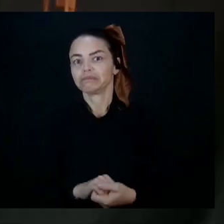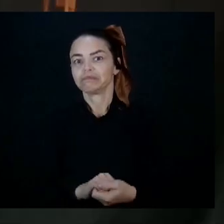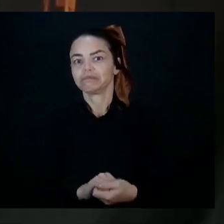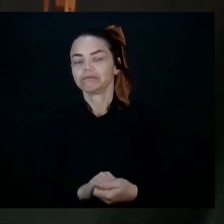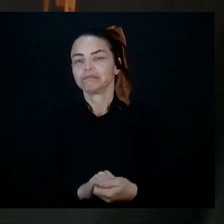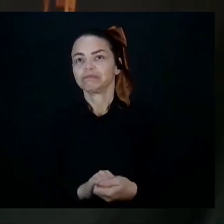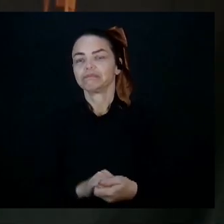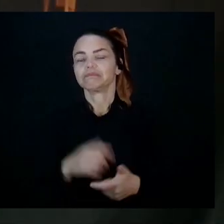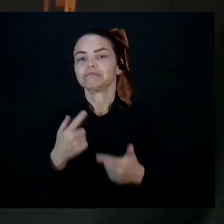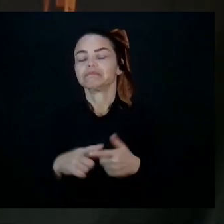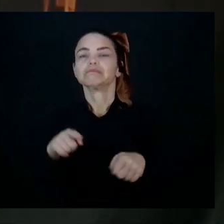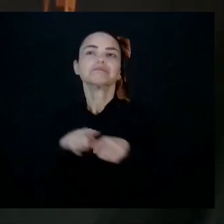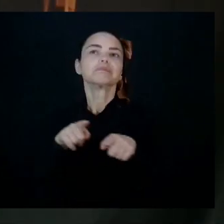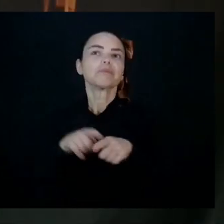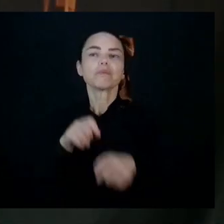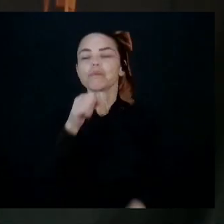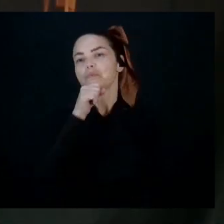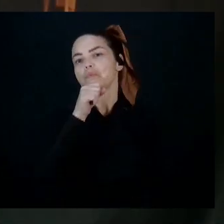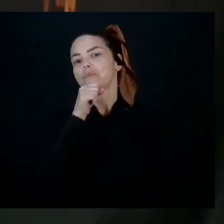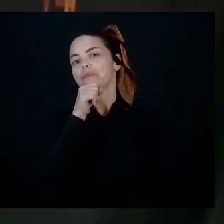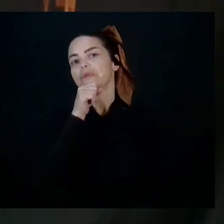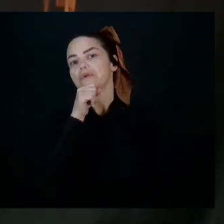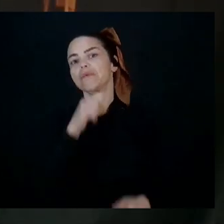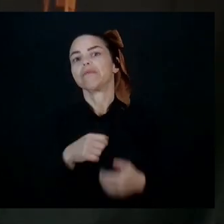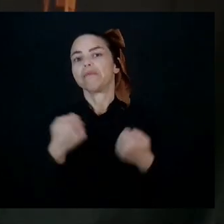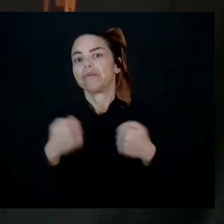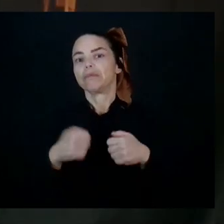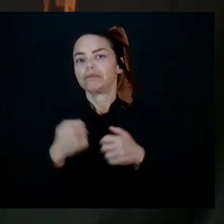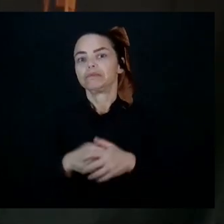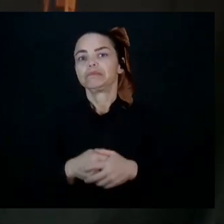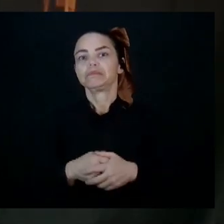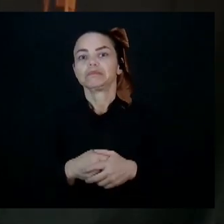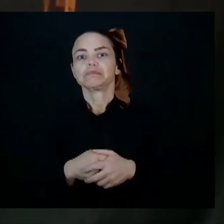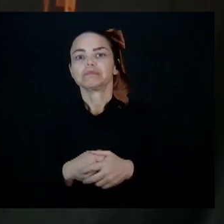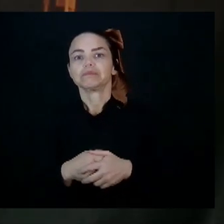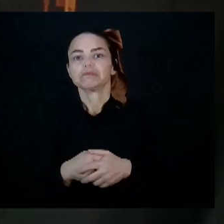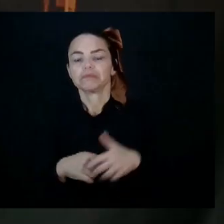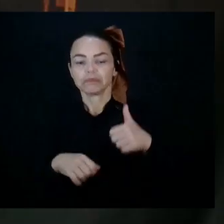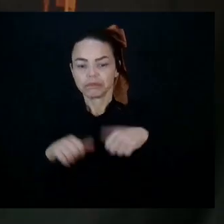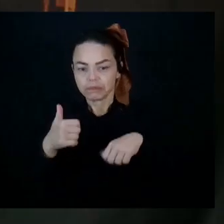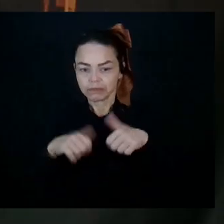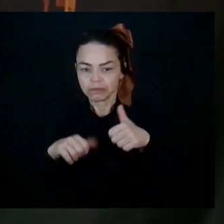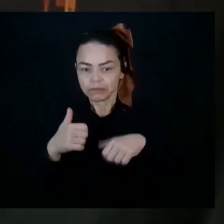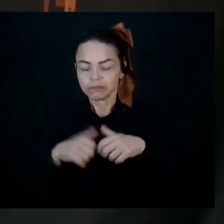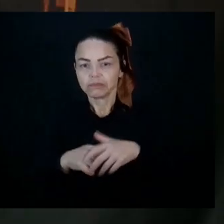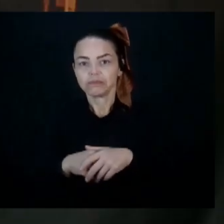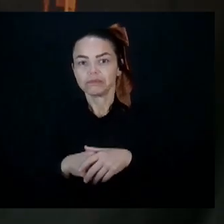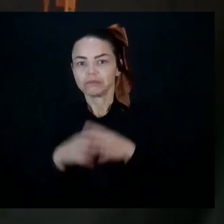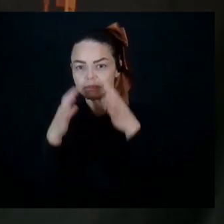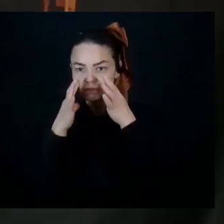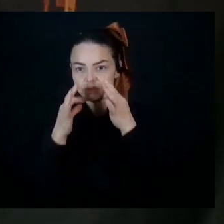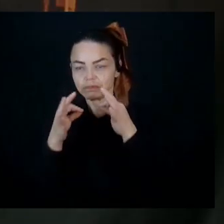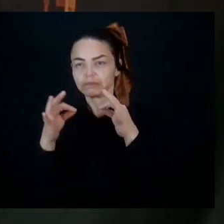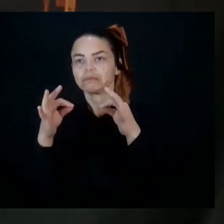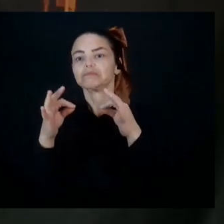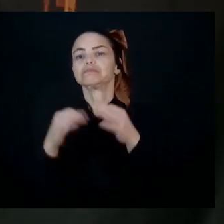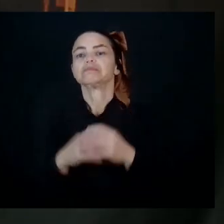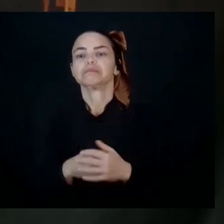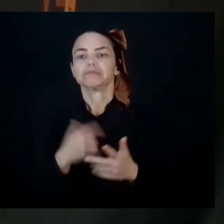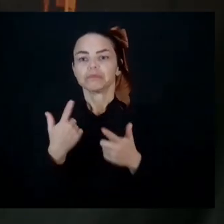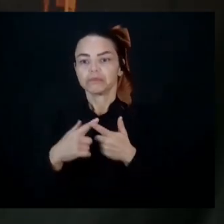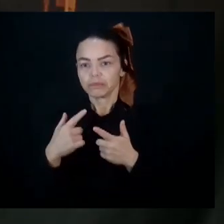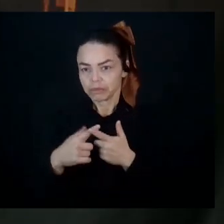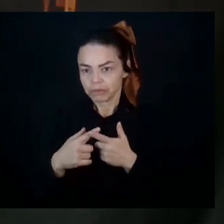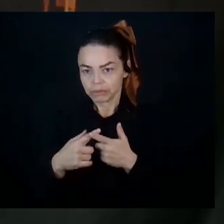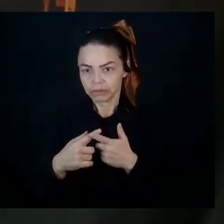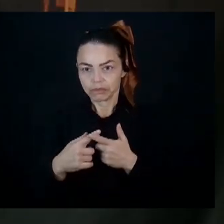envelhecer também, não é? A gente precisa fazer essa analogia, prestar atenção nos movimentos, porque nós